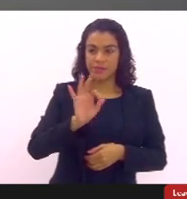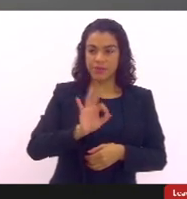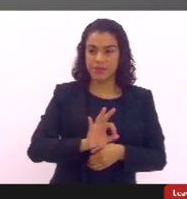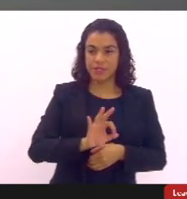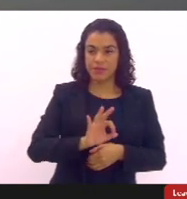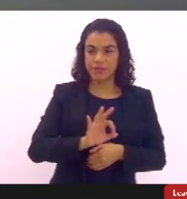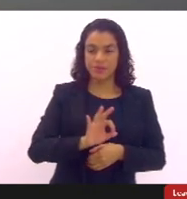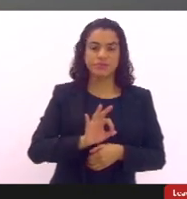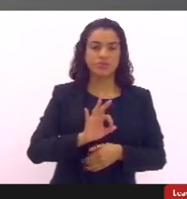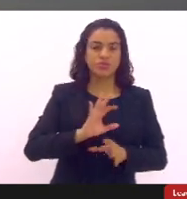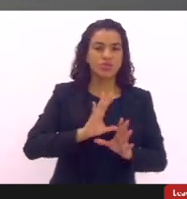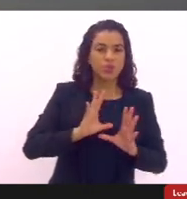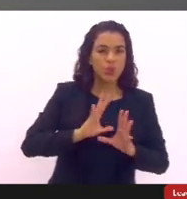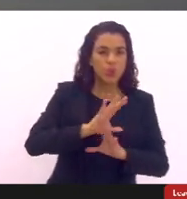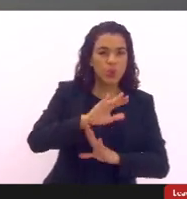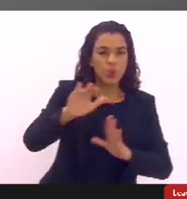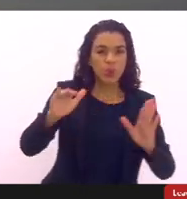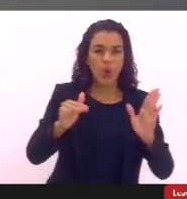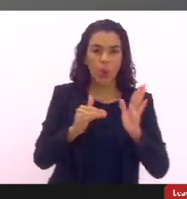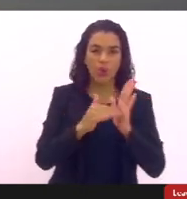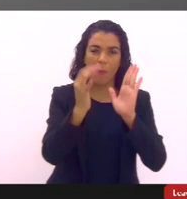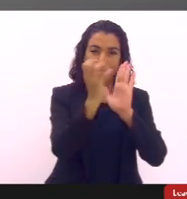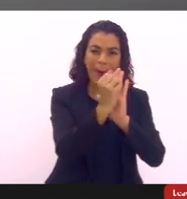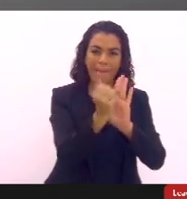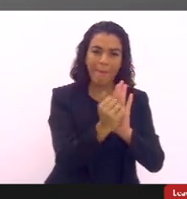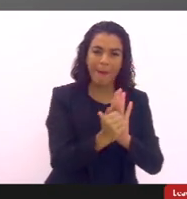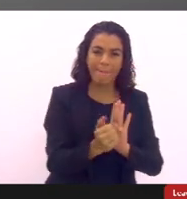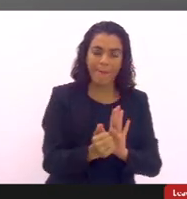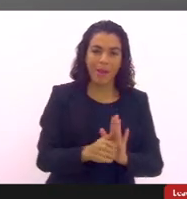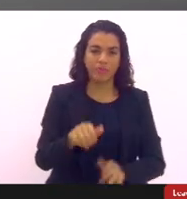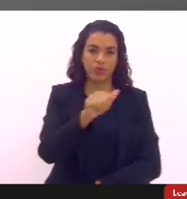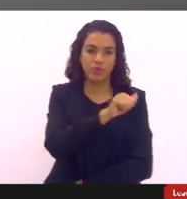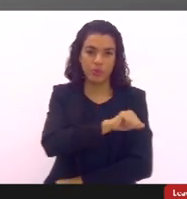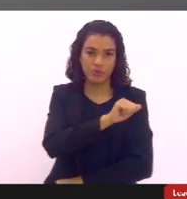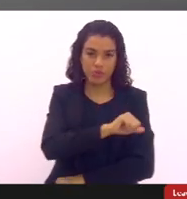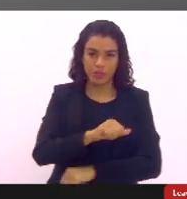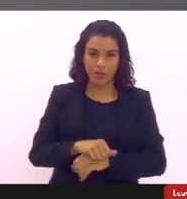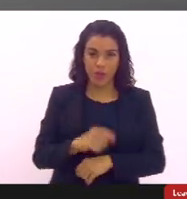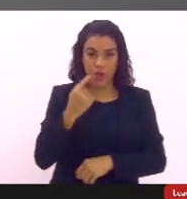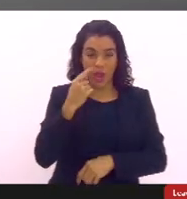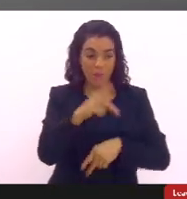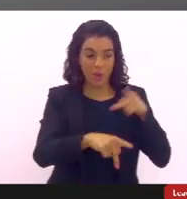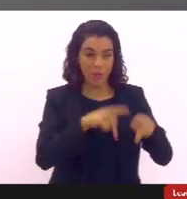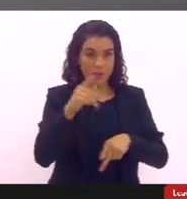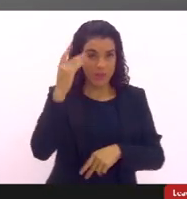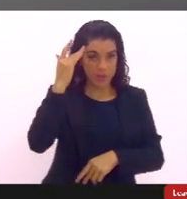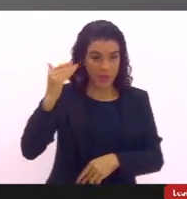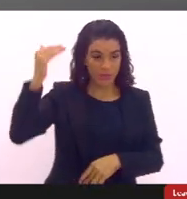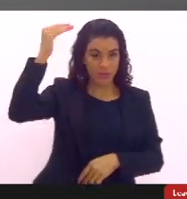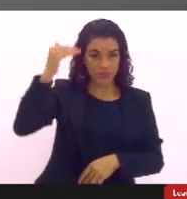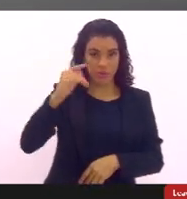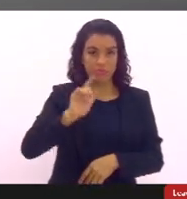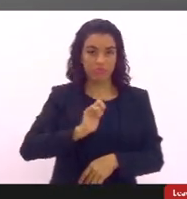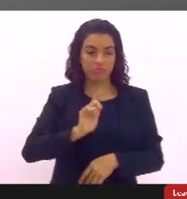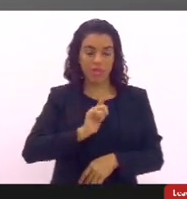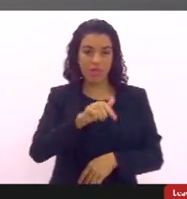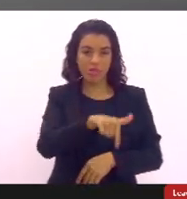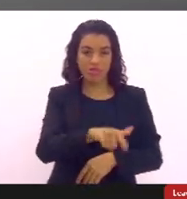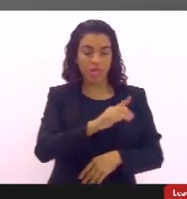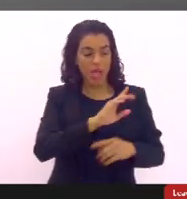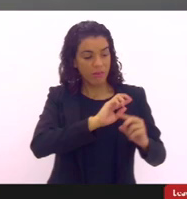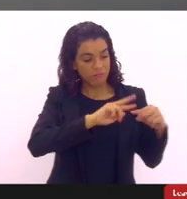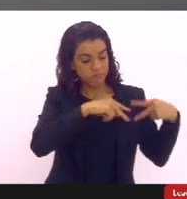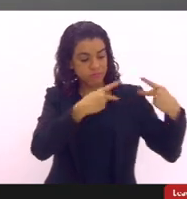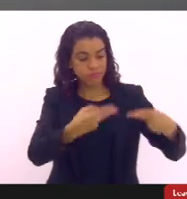de todos os casos notificados no estado do Rio de Janeiro, se a gente considerar a população adulta, eles são advindos do